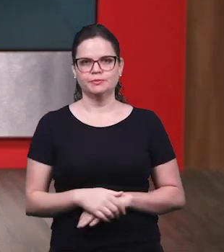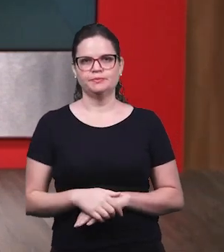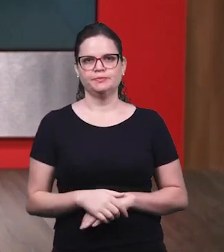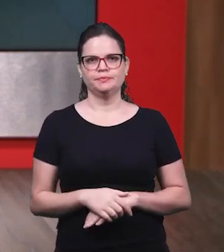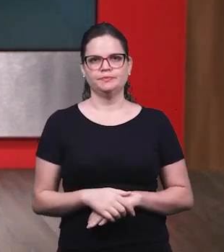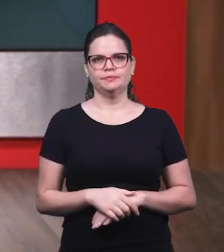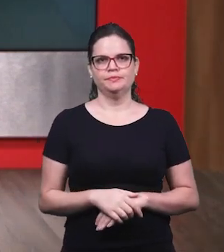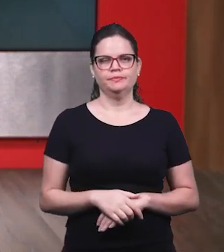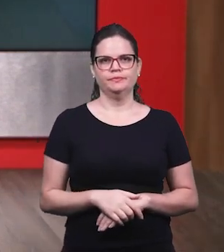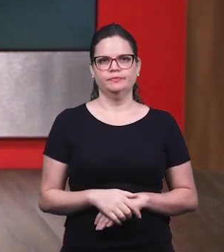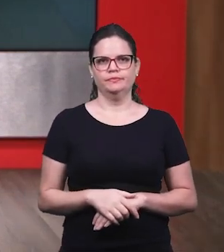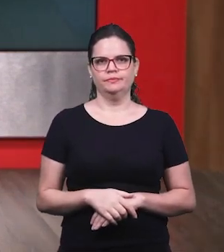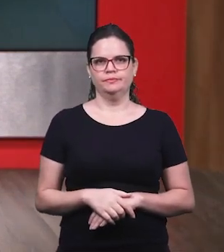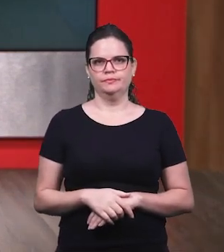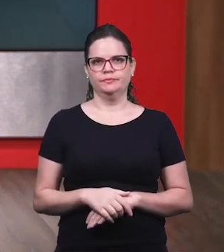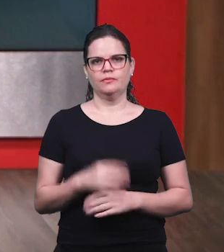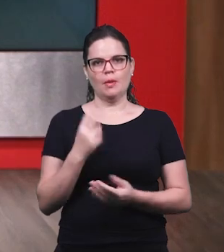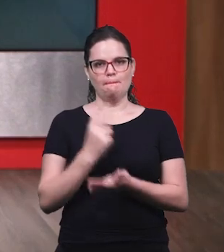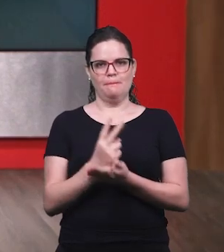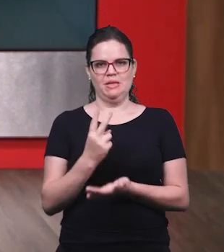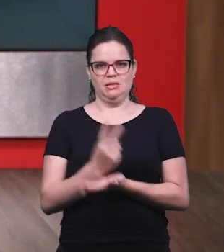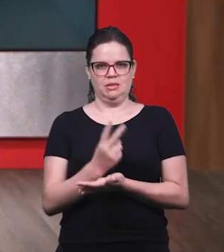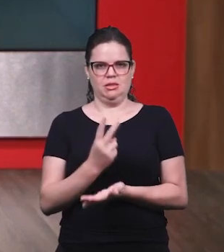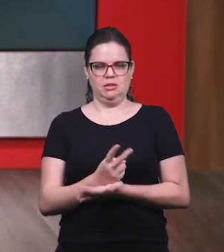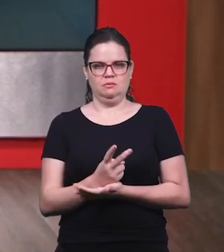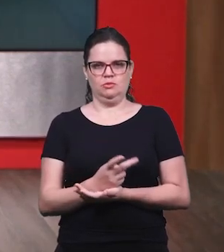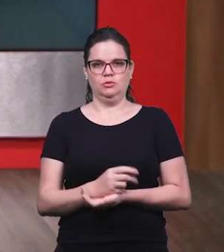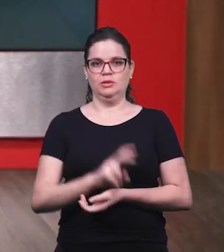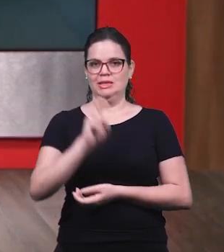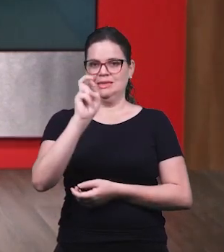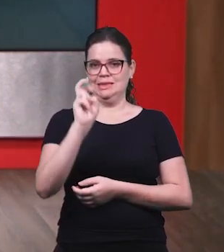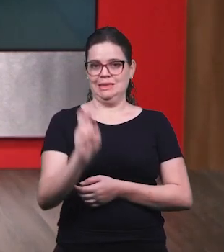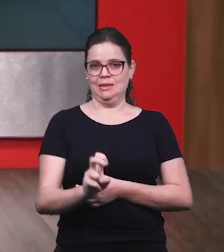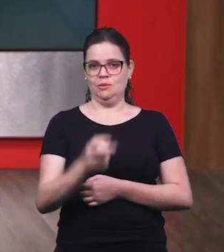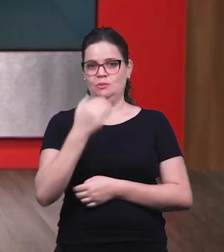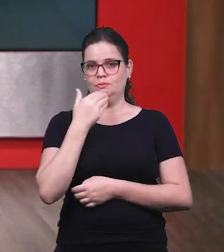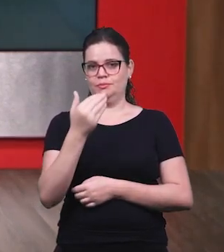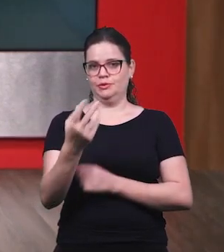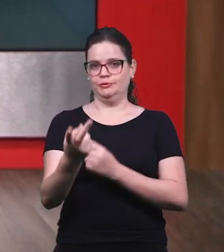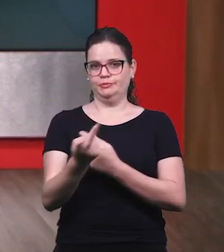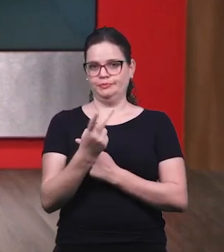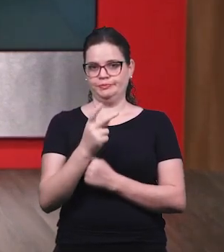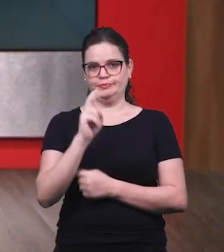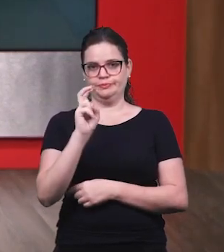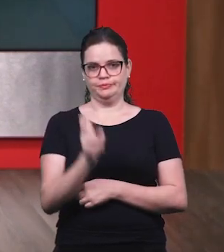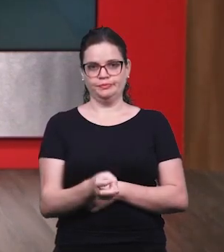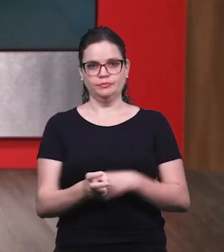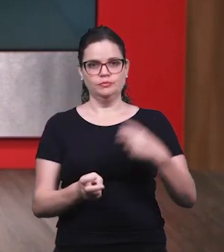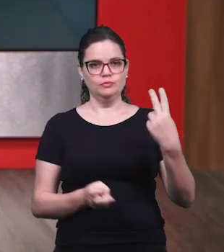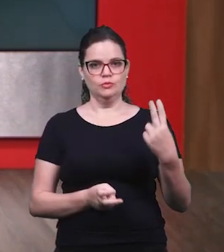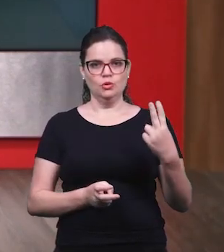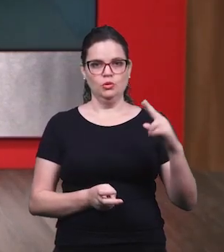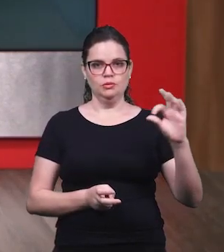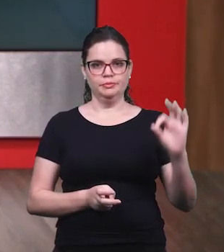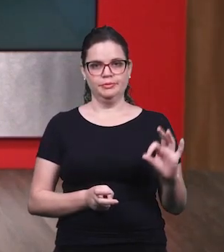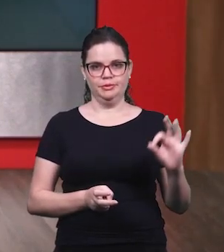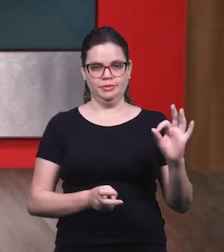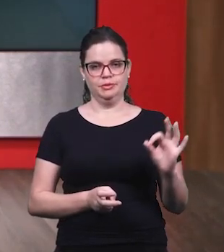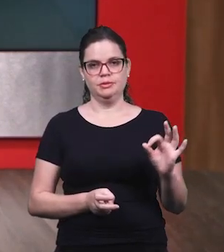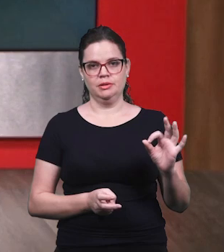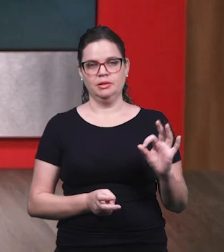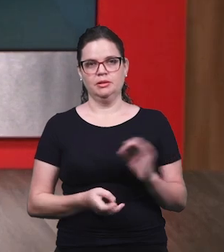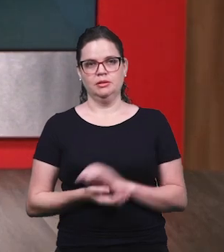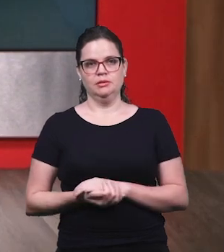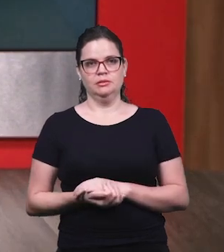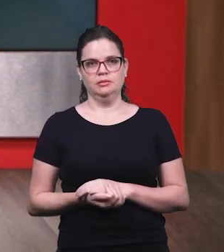juro composto. O mesmo exemplo, 5.000 o capital, 2% de forma